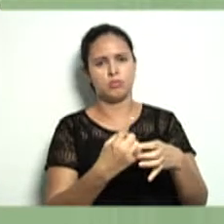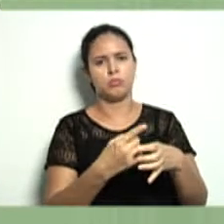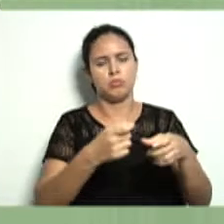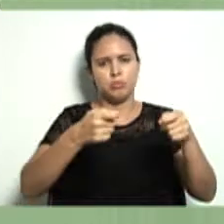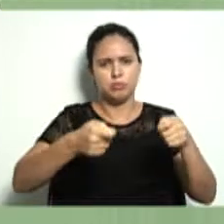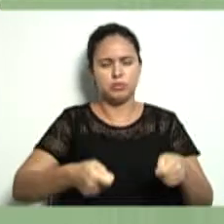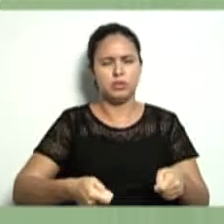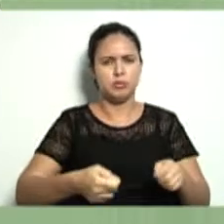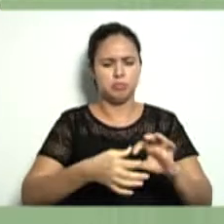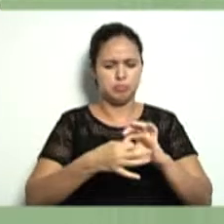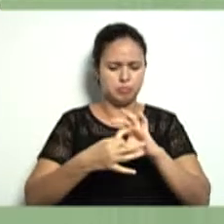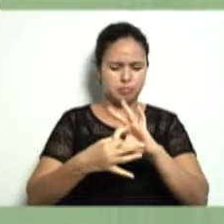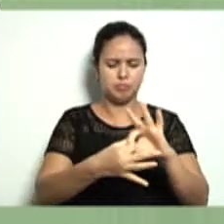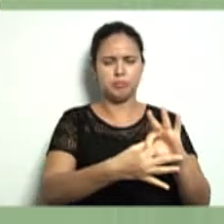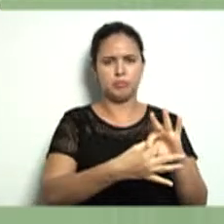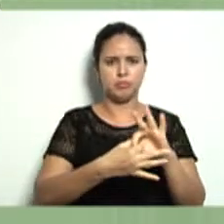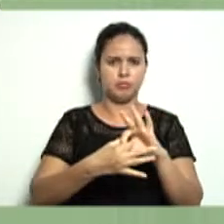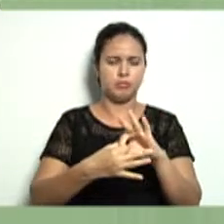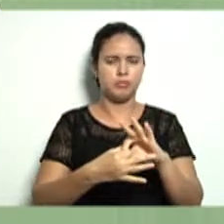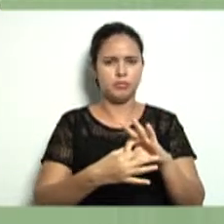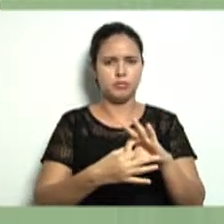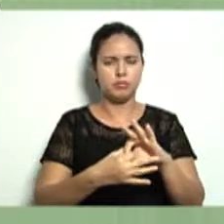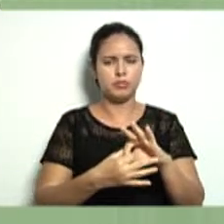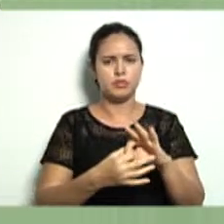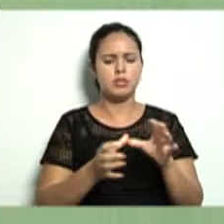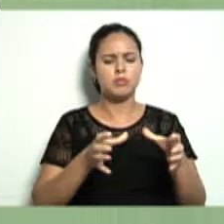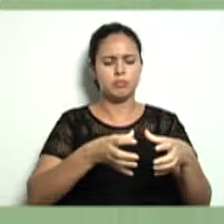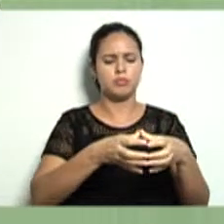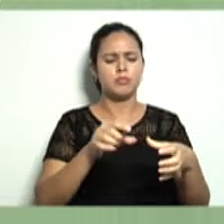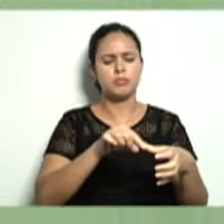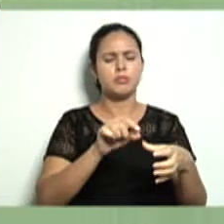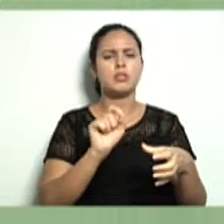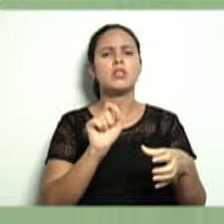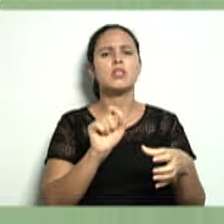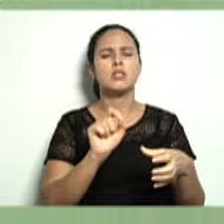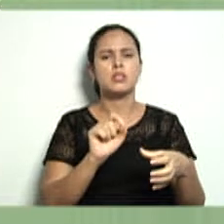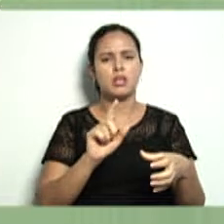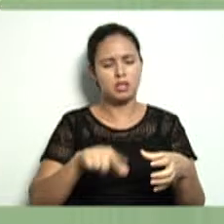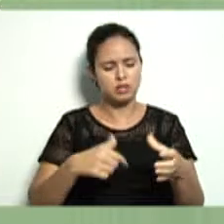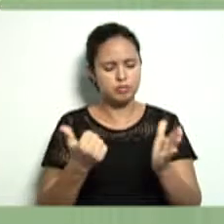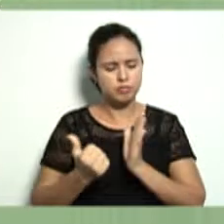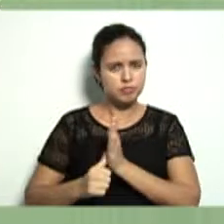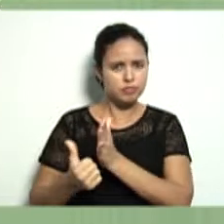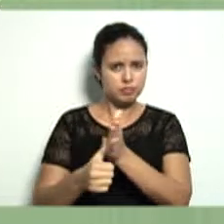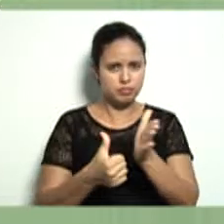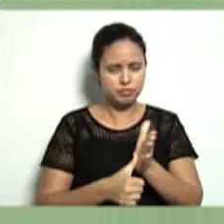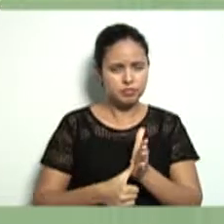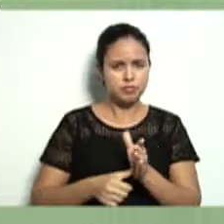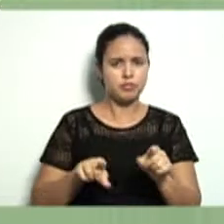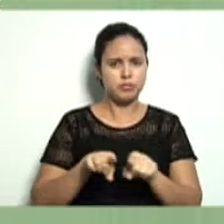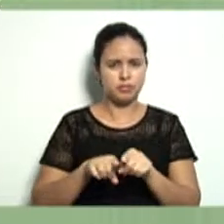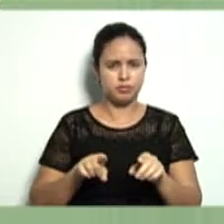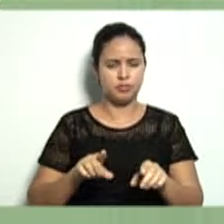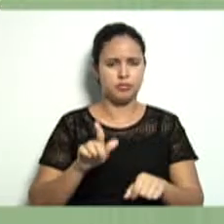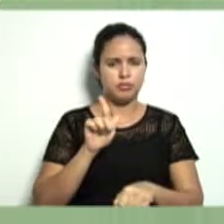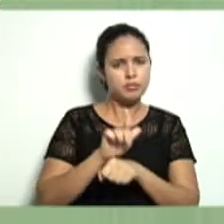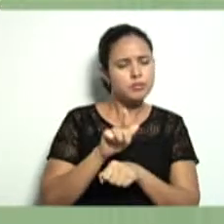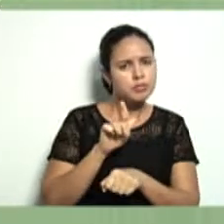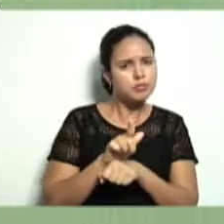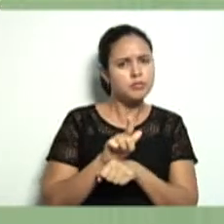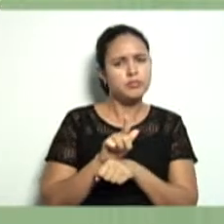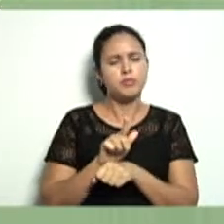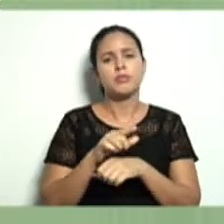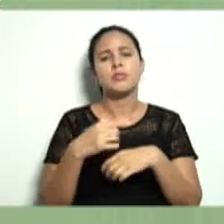equipe, ter uma equipe de alto desempenho. Quem é essa equipe? São os cooperados, que são os gestores ao mesmo tempo. Existem